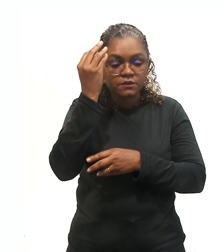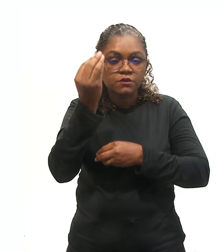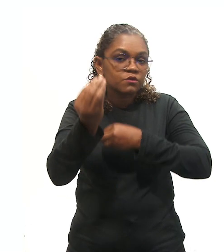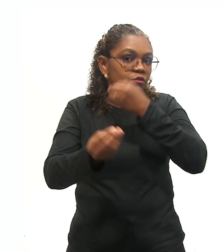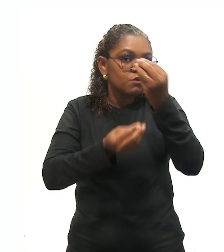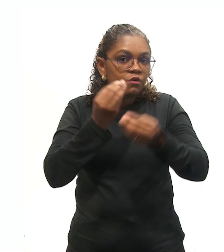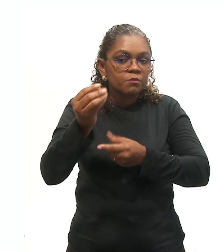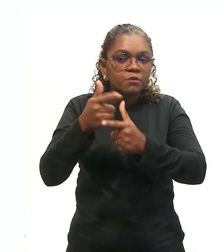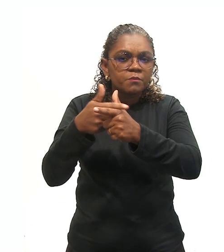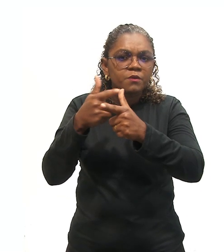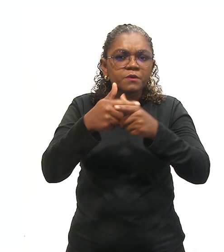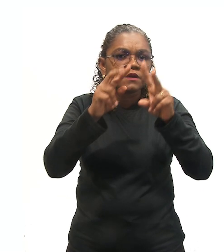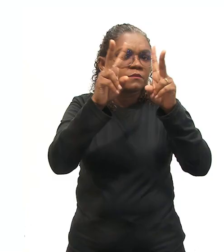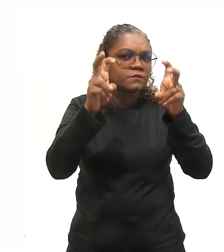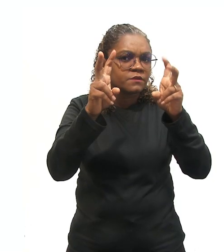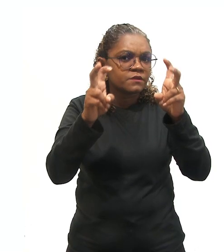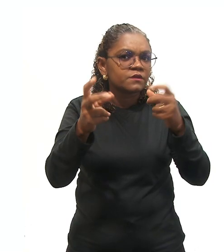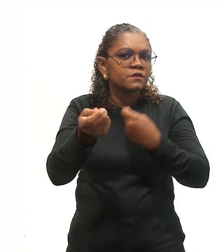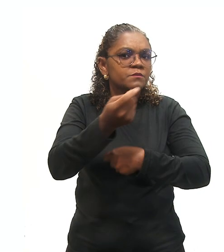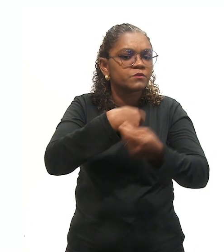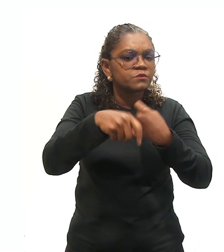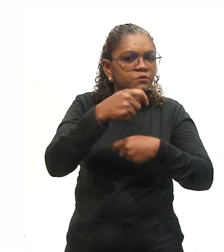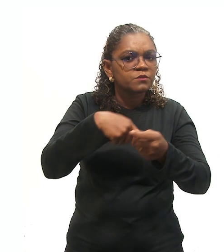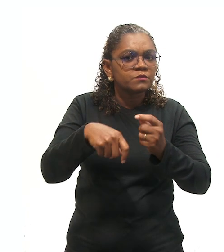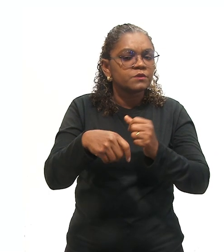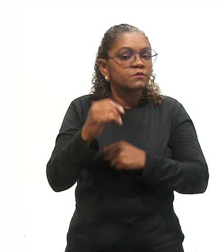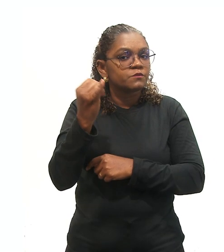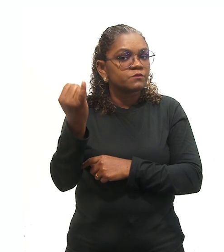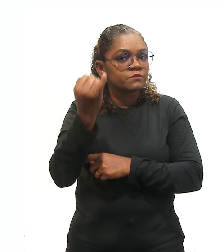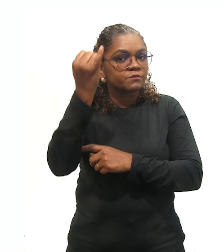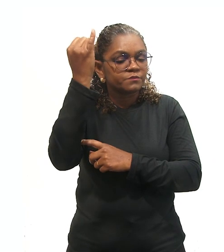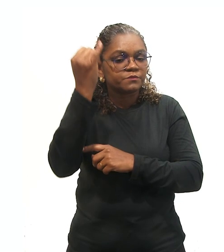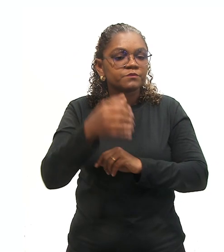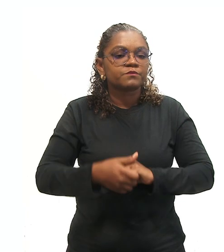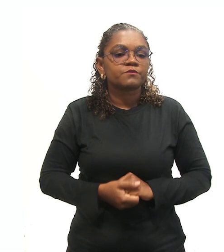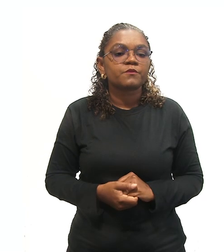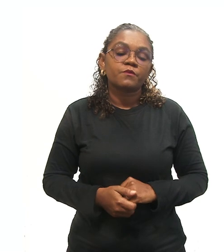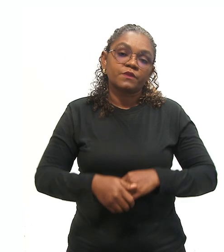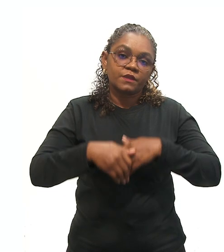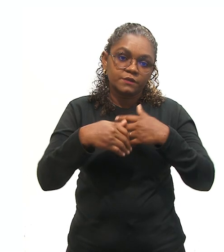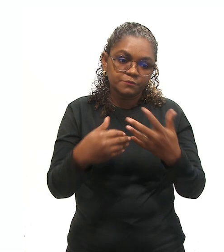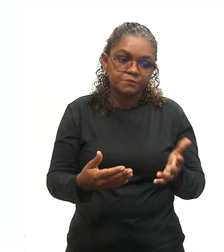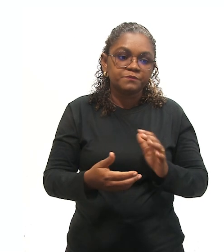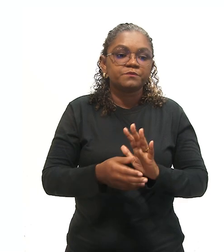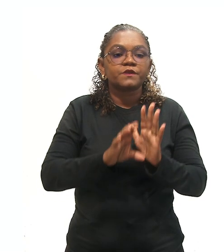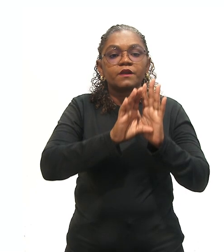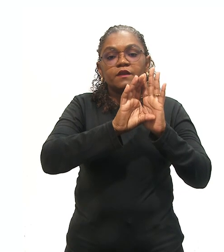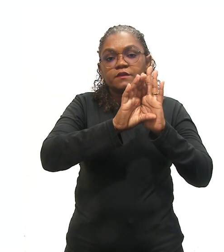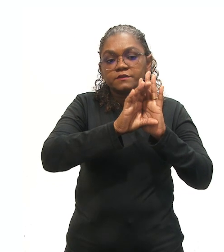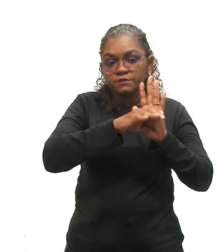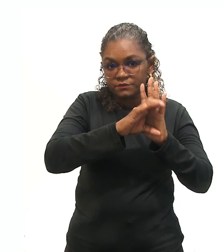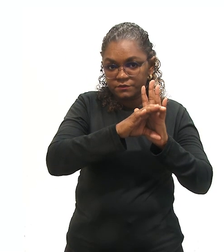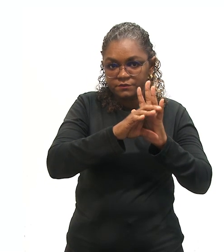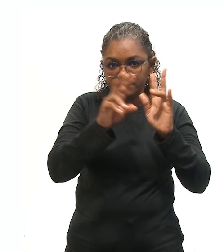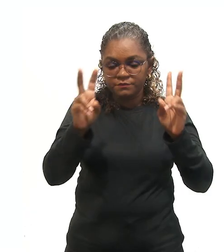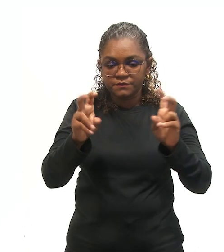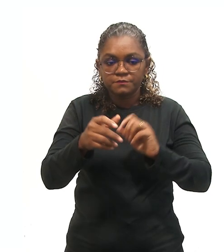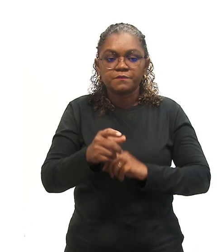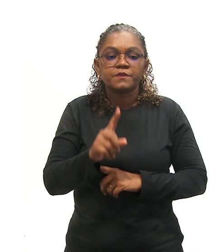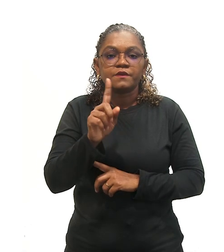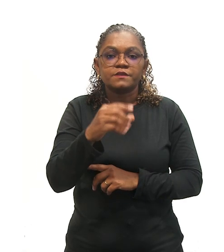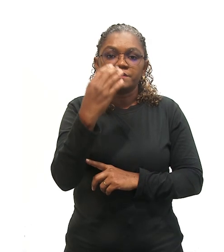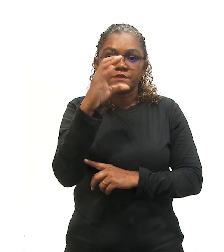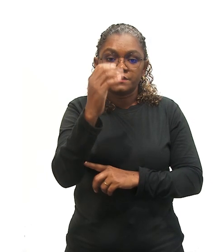problemas econômicos fundamentais. A economia ela é uma ciência social que estuda a produção e distribuição e